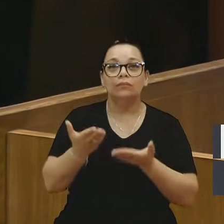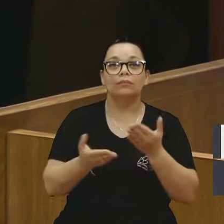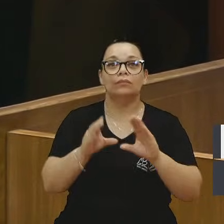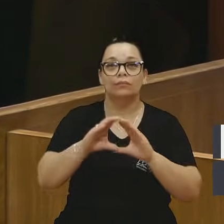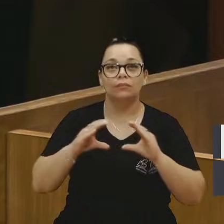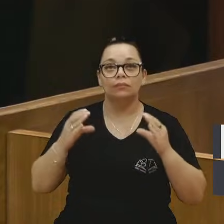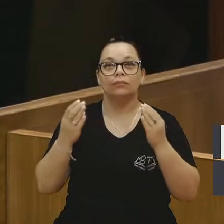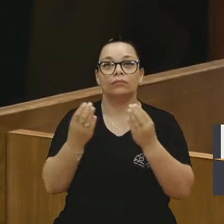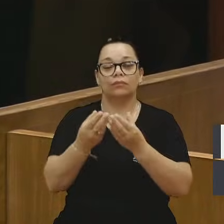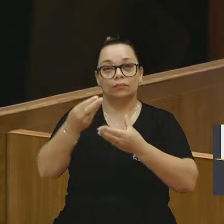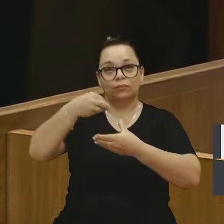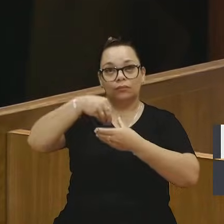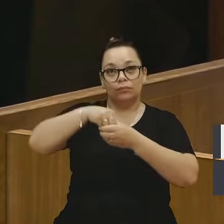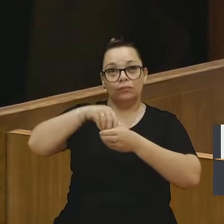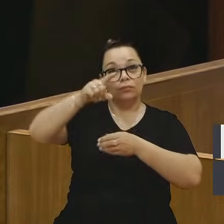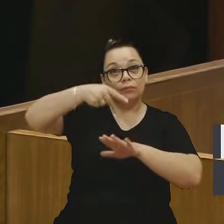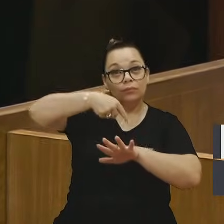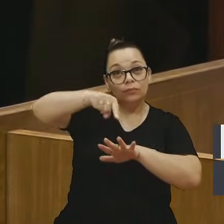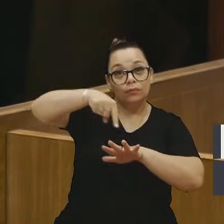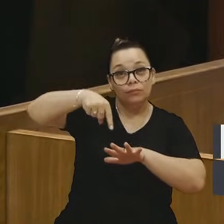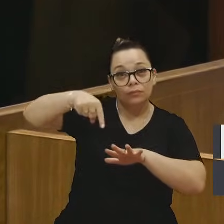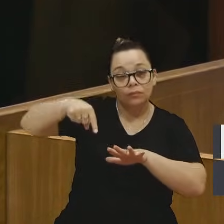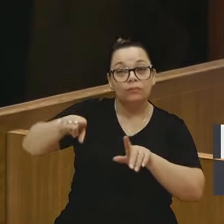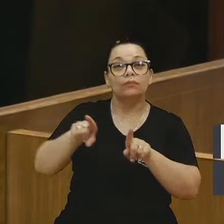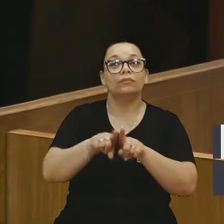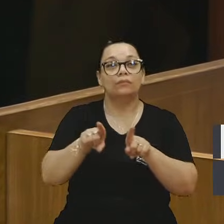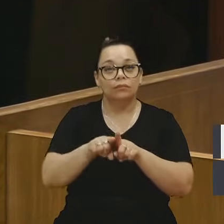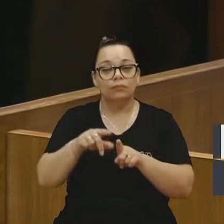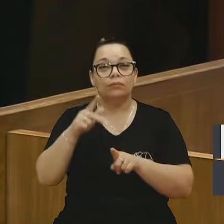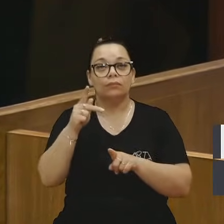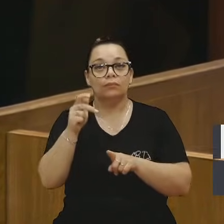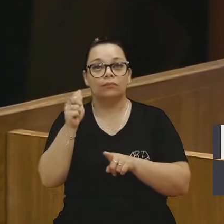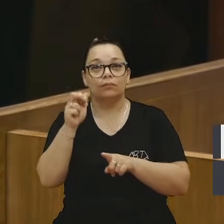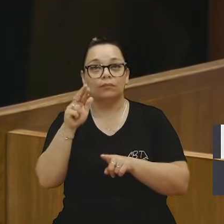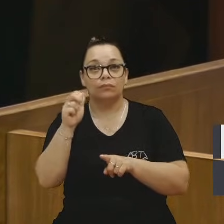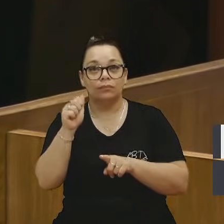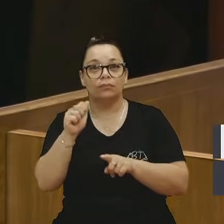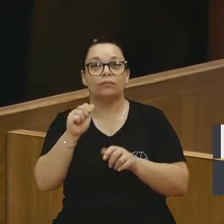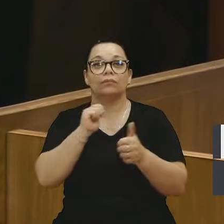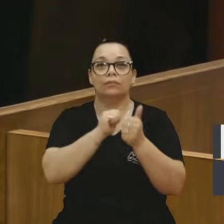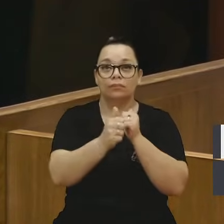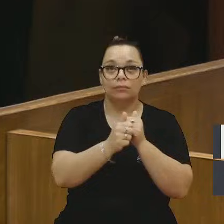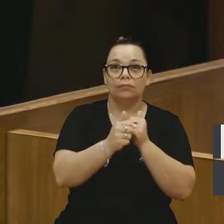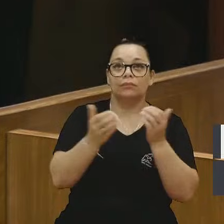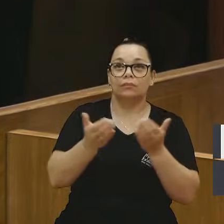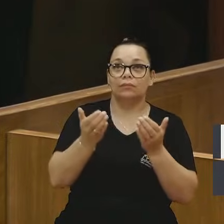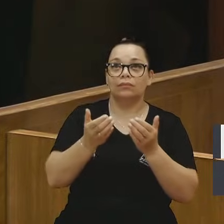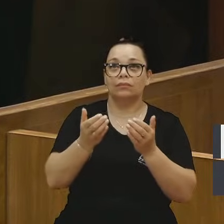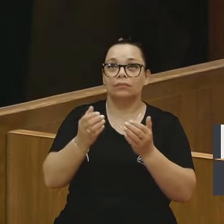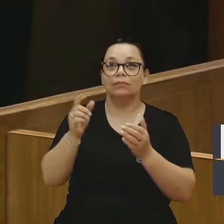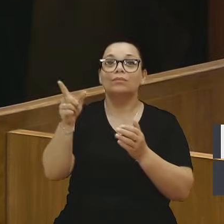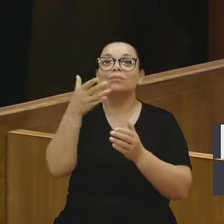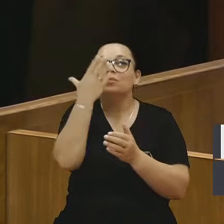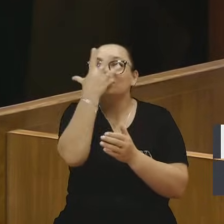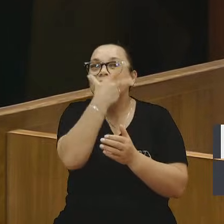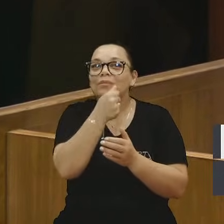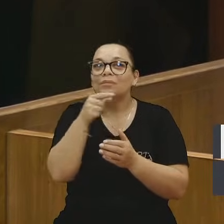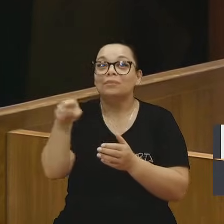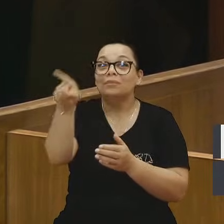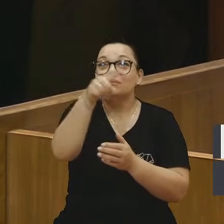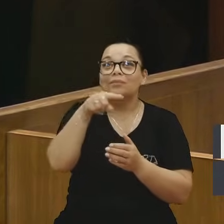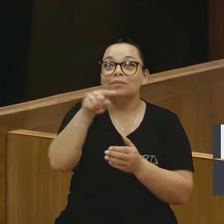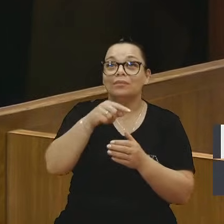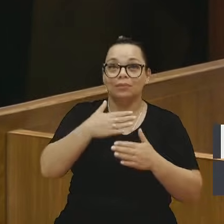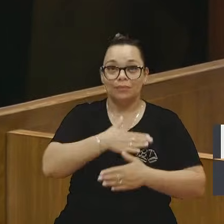comunidade interna outras modalidades paralímpicas e da comunidade externa a bocha. Olha que lindos, gente. Estamos inaugurando